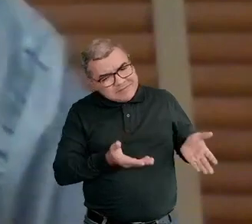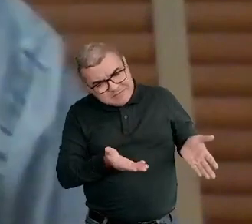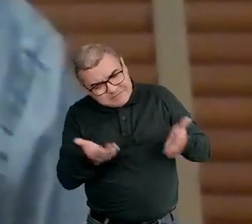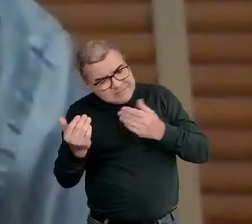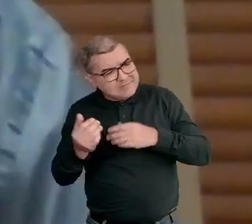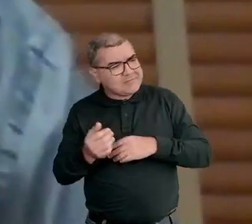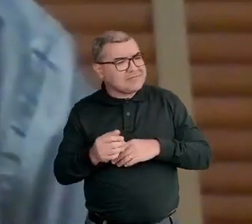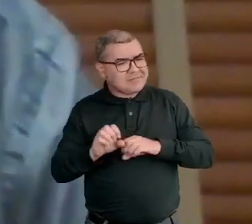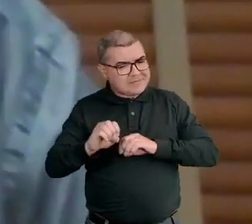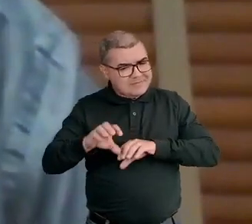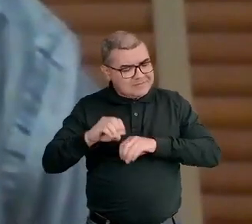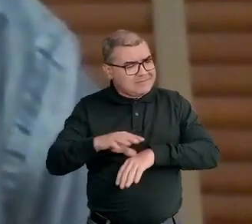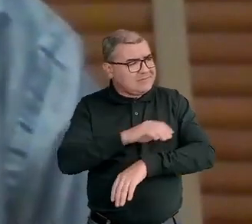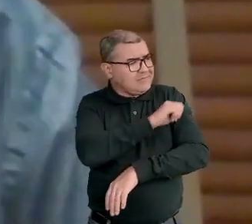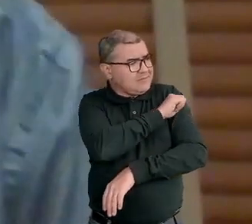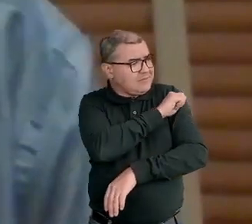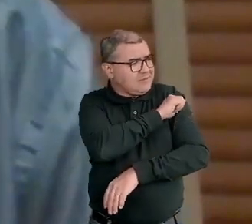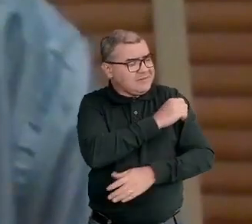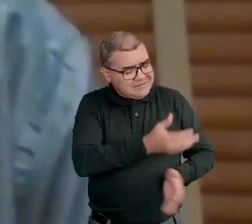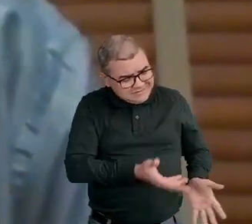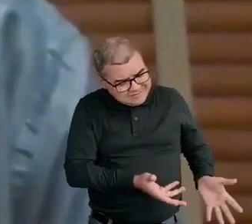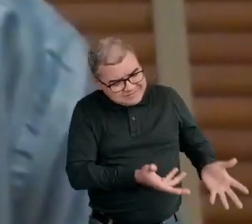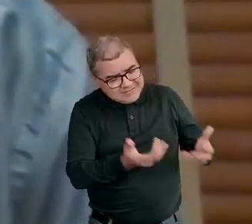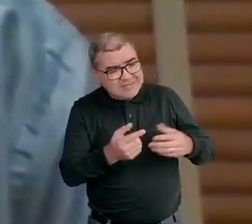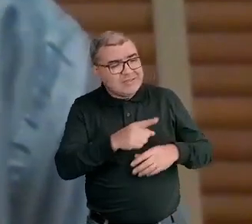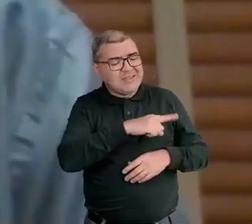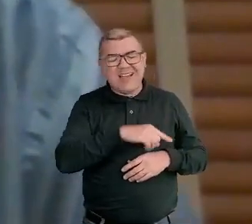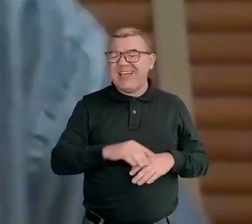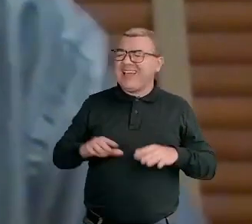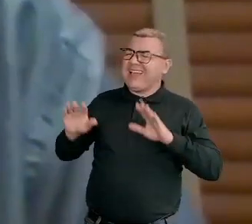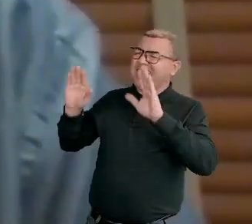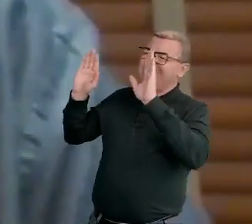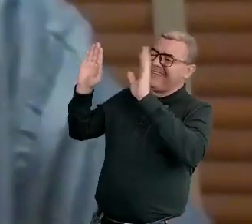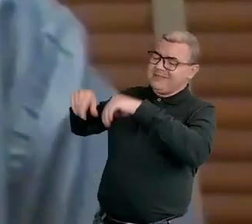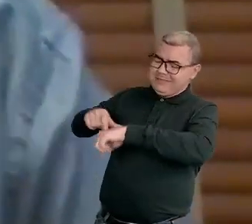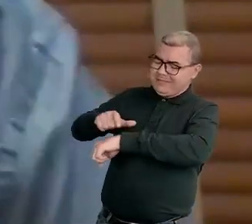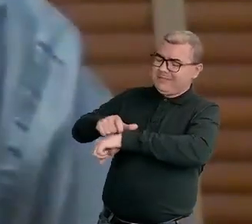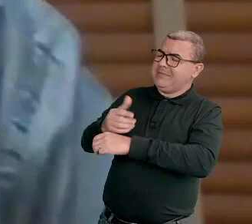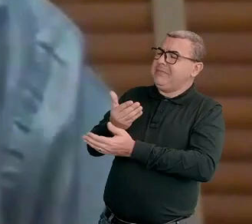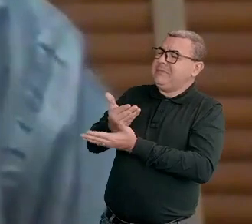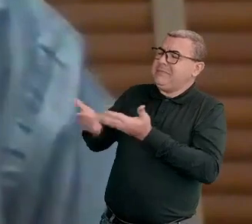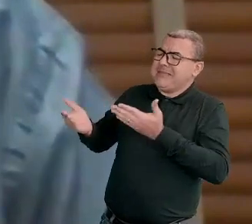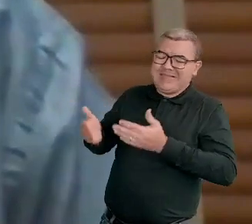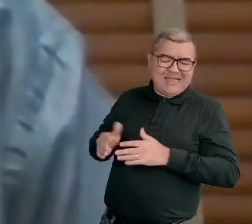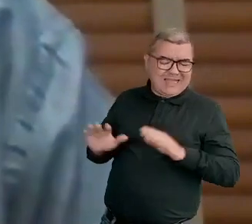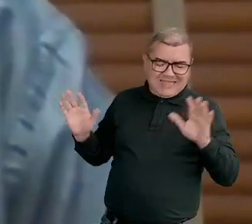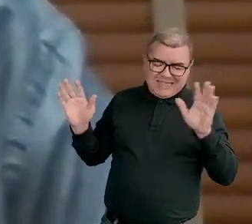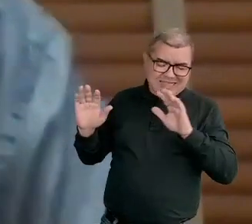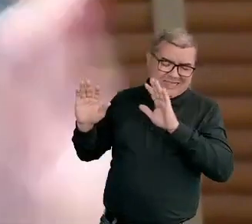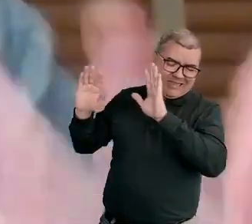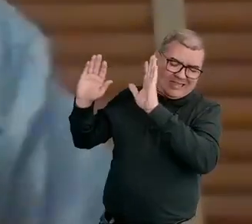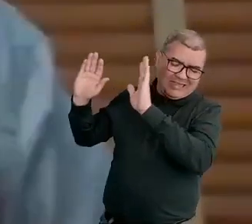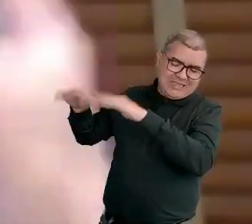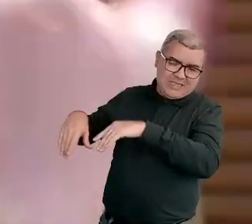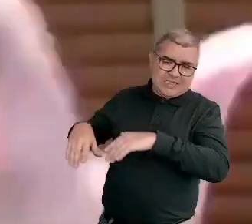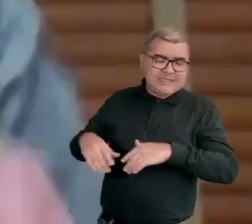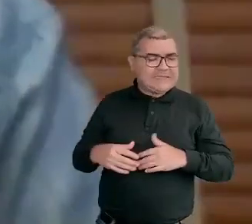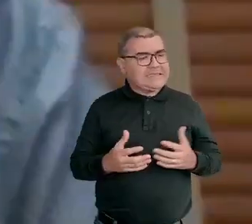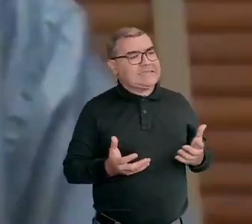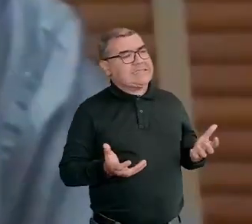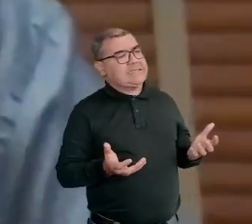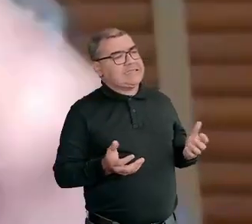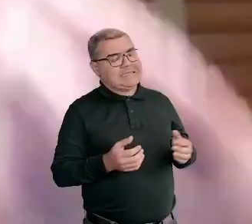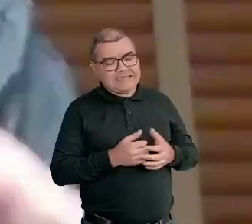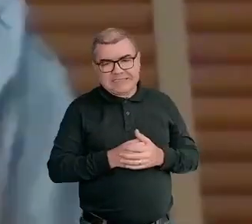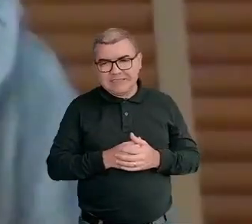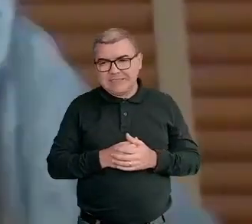eles aquilo era uma perda de tempo, era uma grande bobajada que não ia levar a lugar algum. E